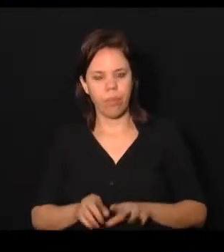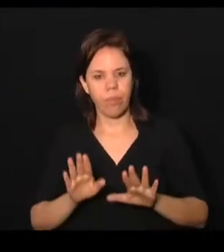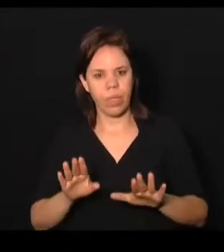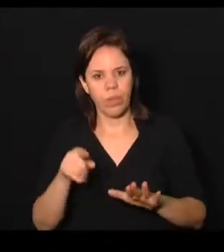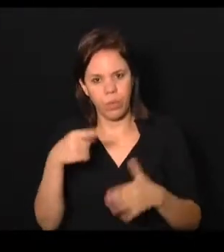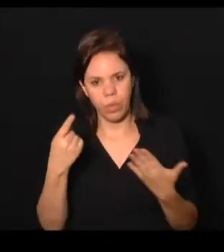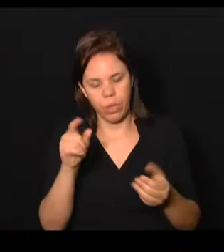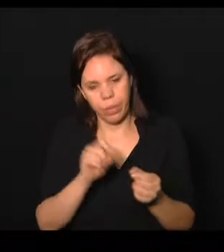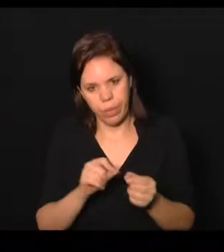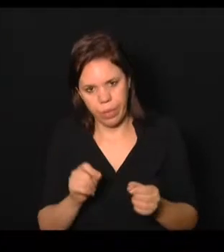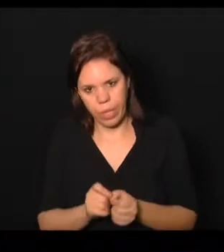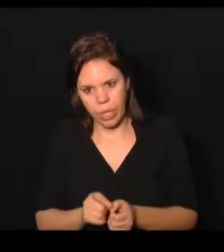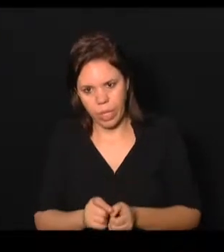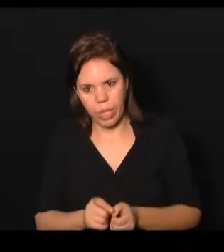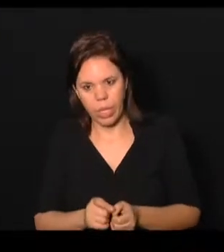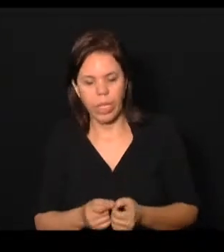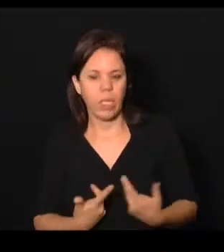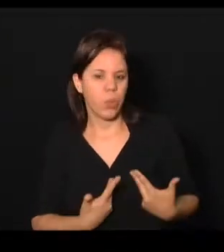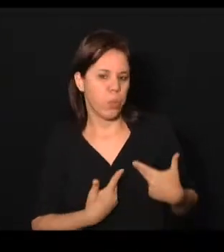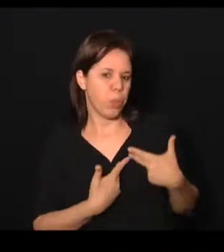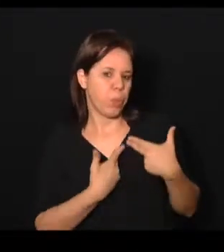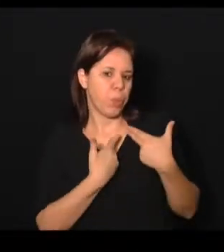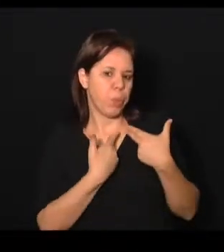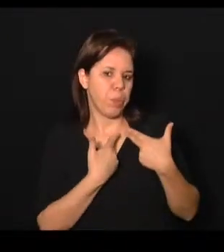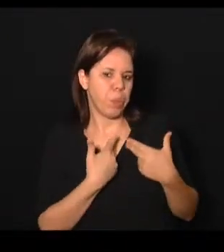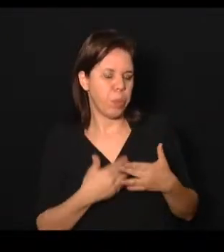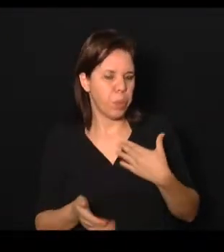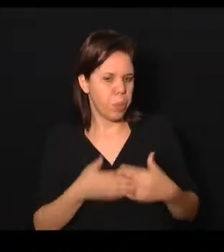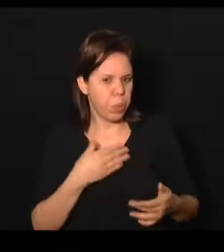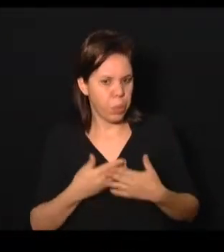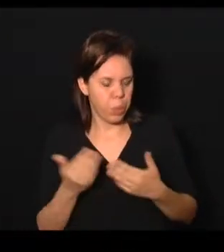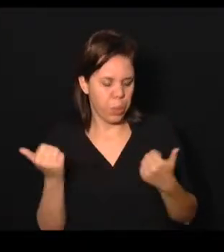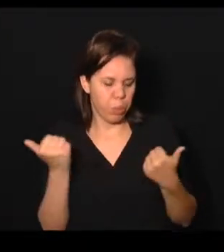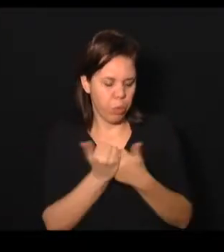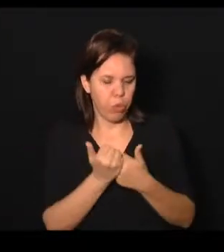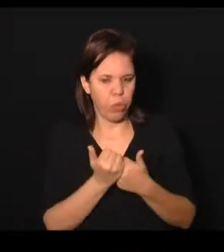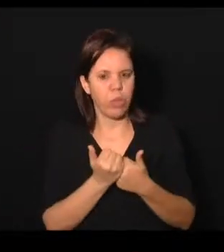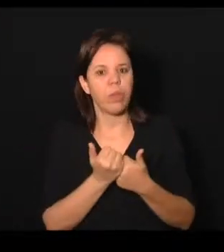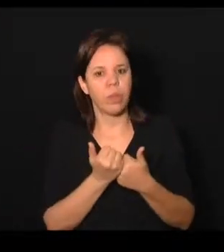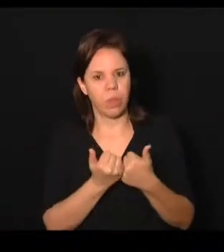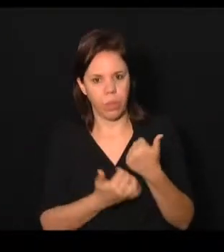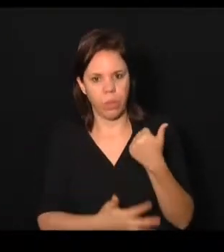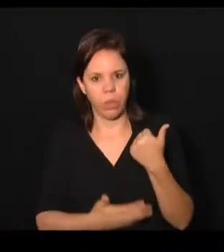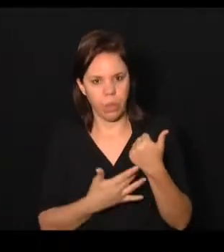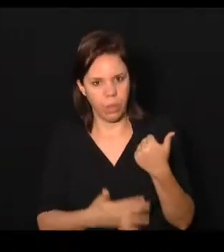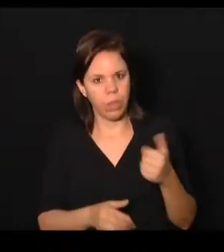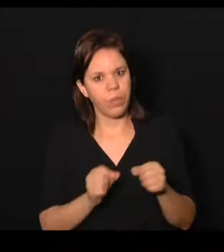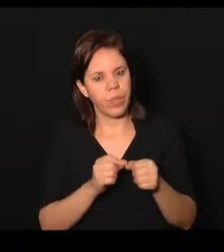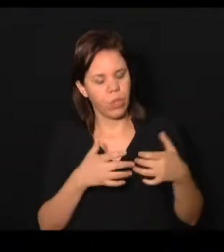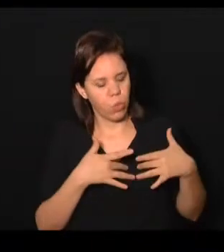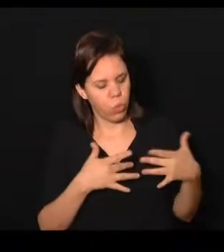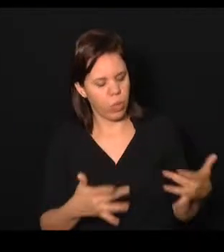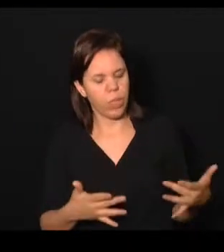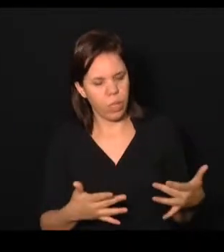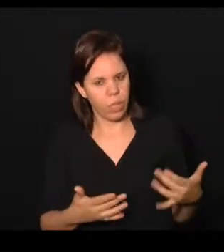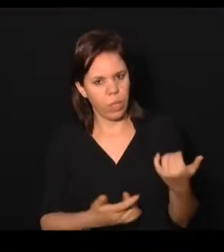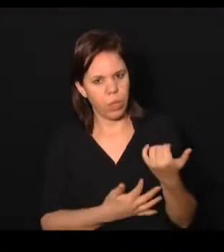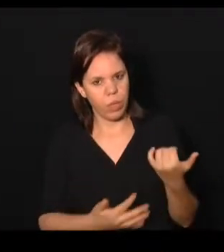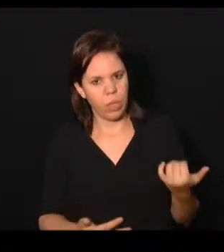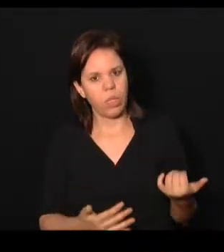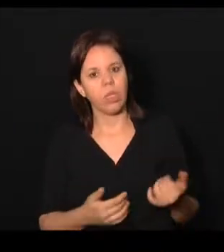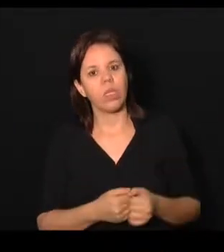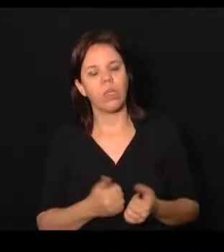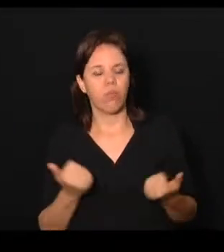você vai fazer uma cirurgia ou você vai fazer uma reposição e você precisa fazer uma doação de sangue para isso, vai